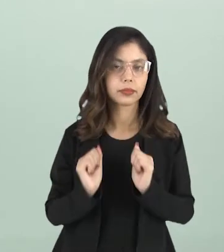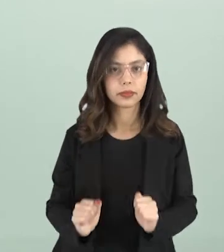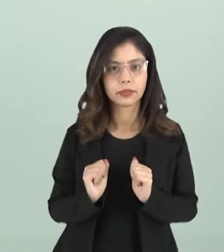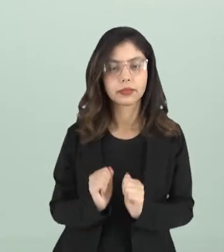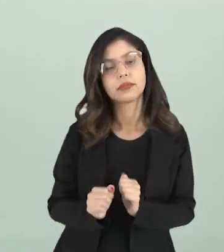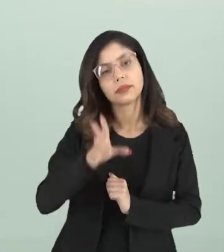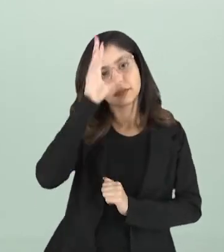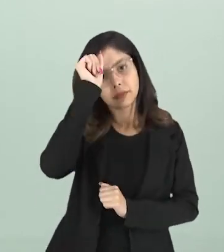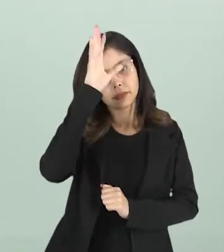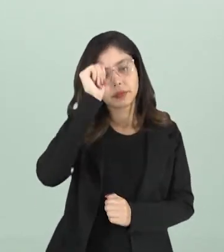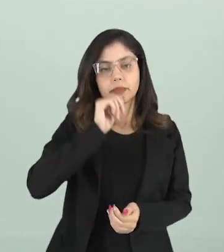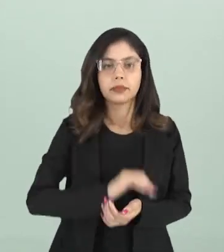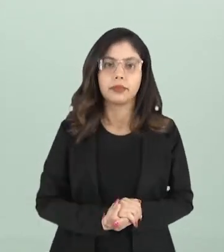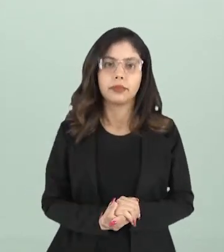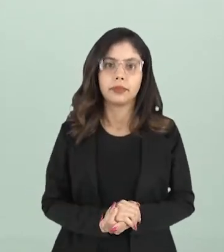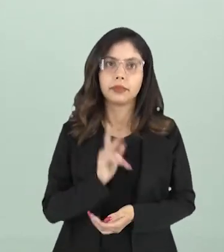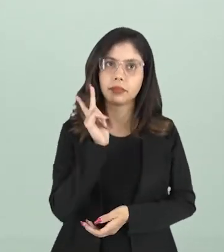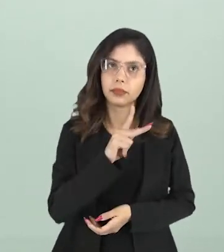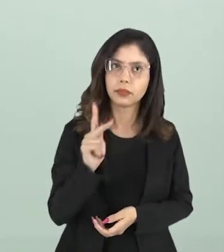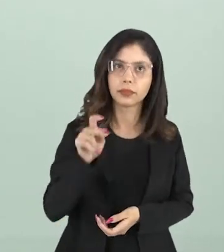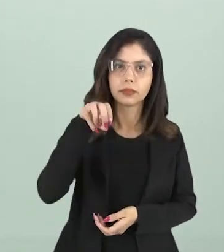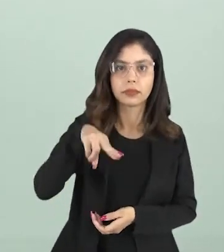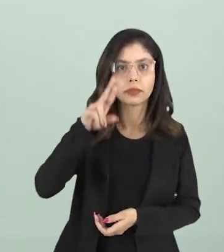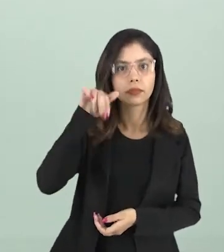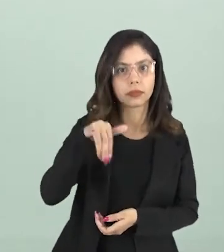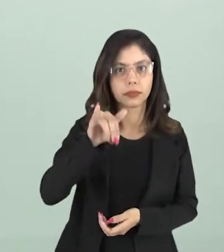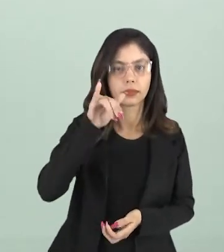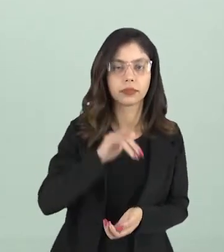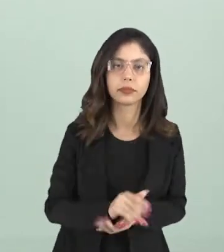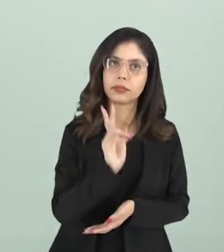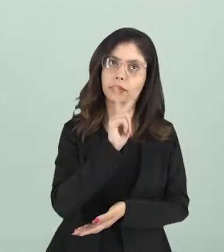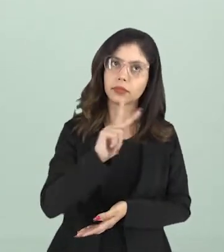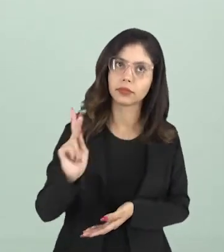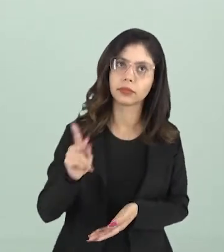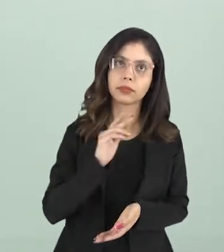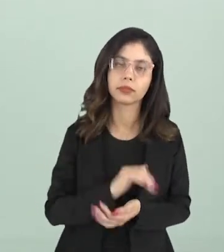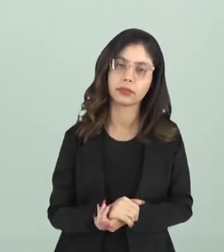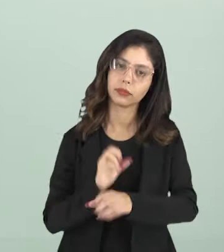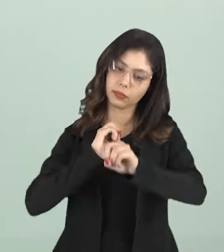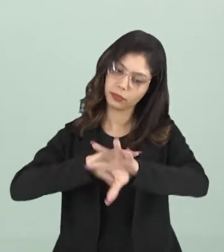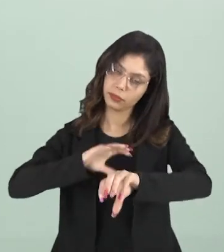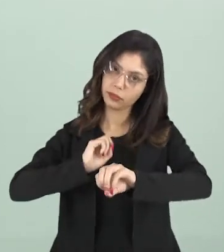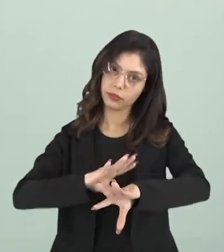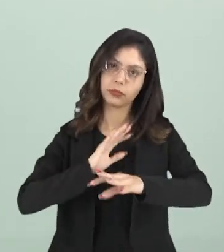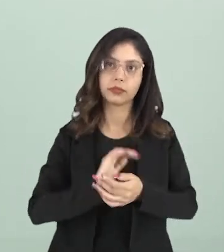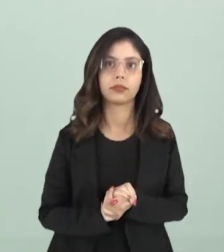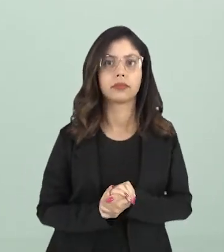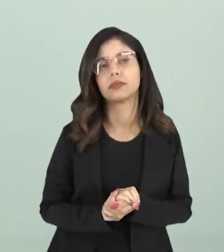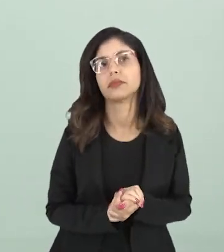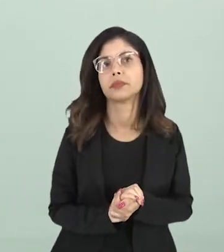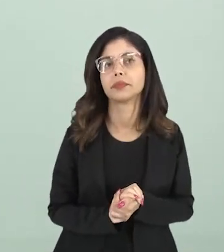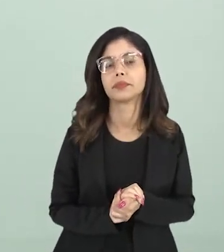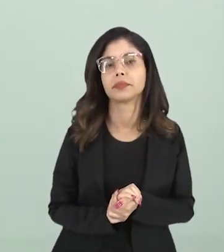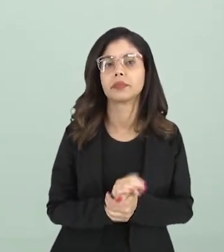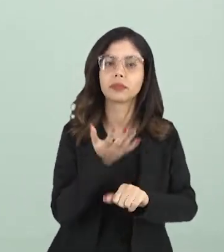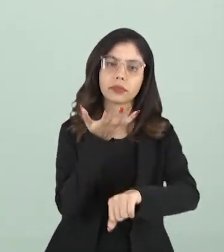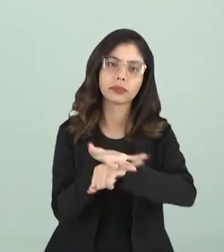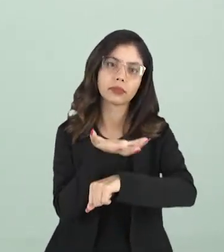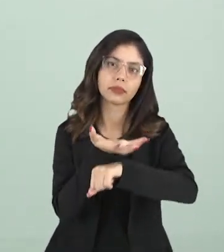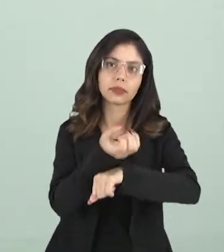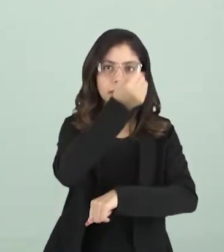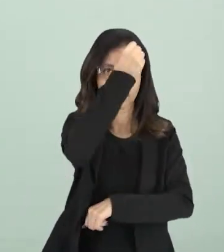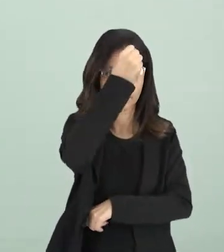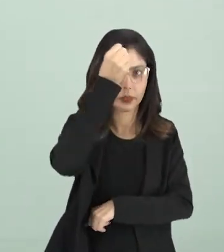podermos aprender. Eu sou o professor Ney Araújo, professor da Rede Pública de Ensino. O componente curricular